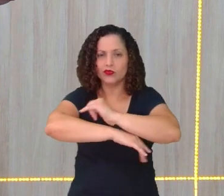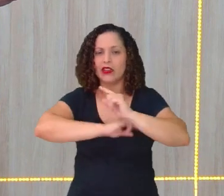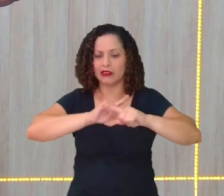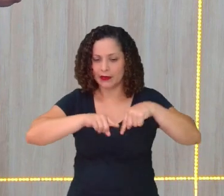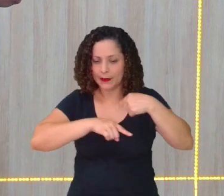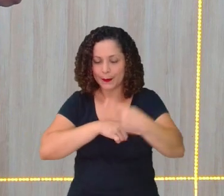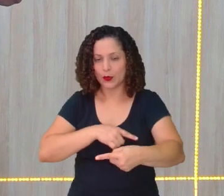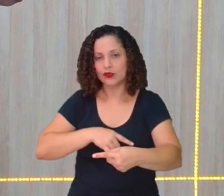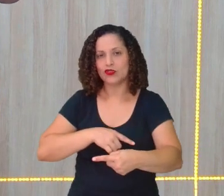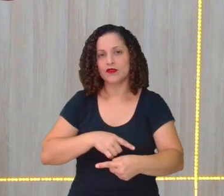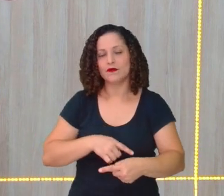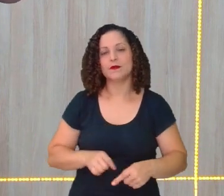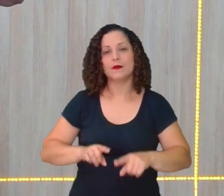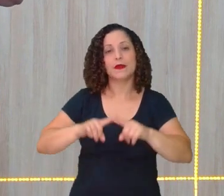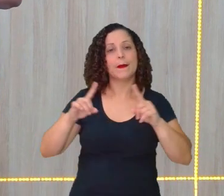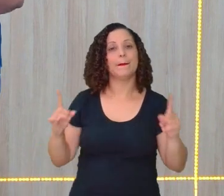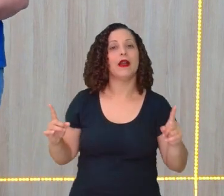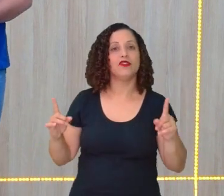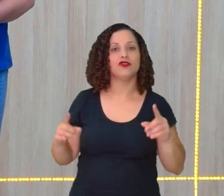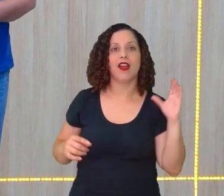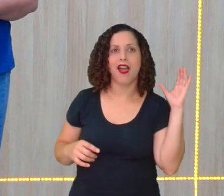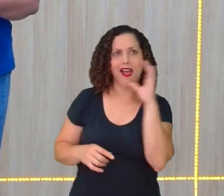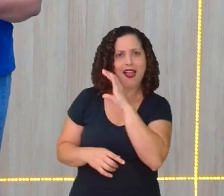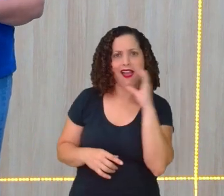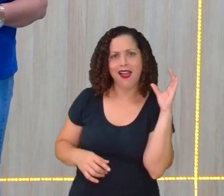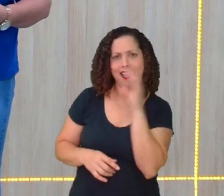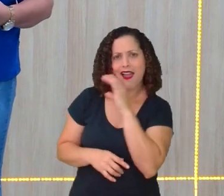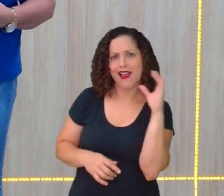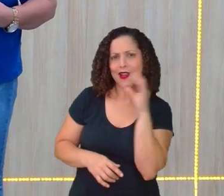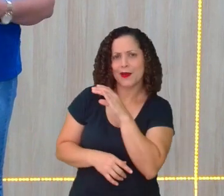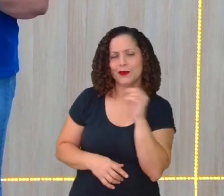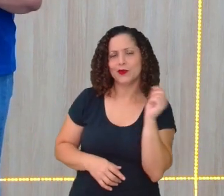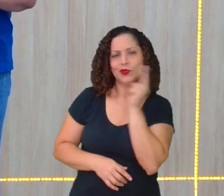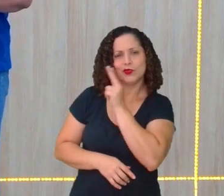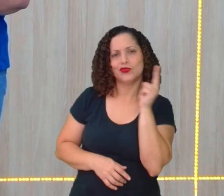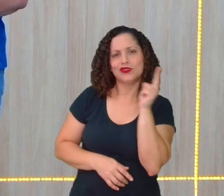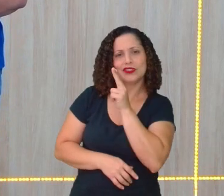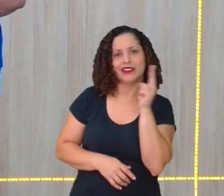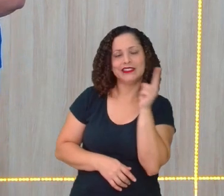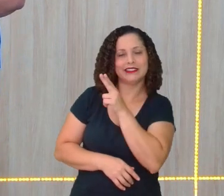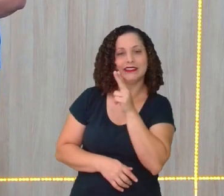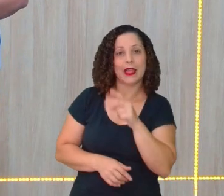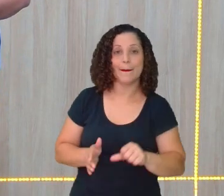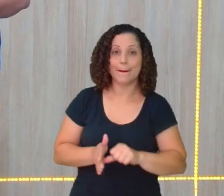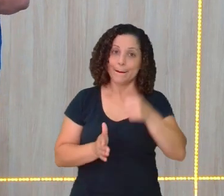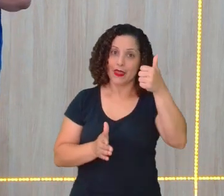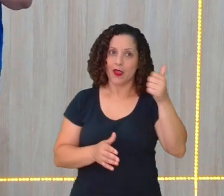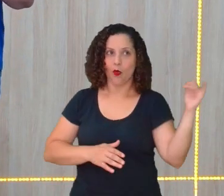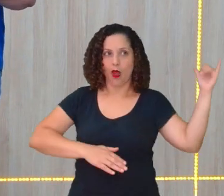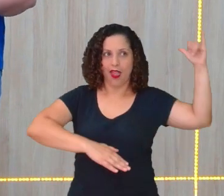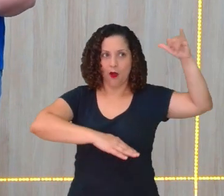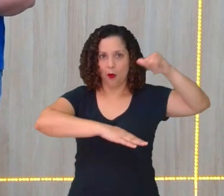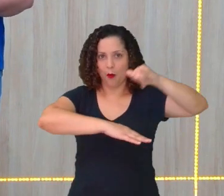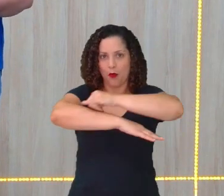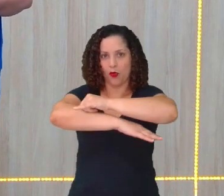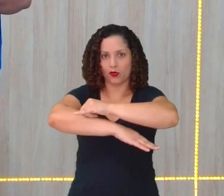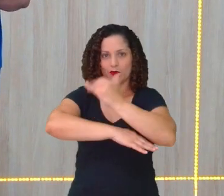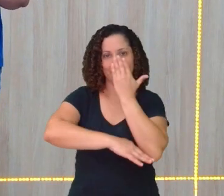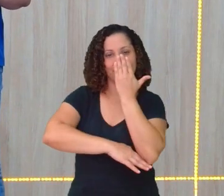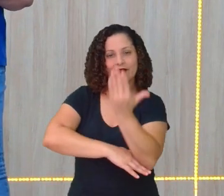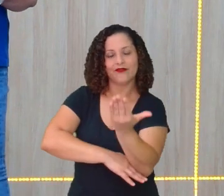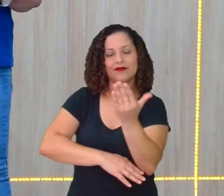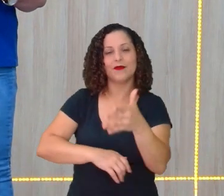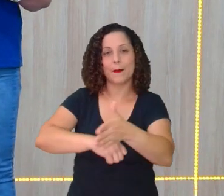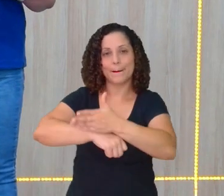depois. Mas por uma questão de pressa, por conta do aeroporto, ela foi inaugurada primeiro. É isso que é muito importante nas